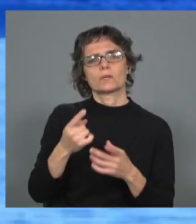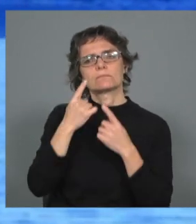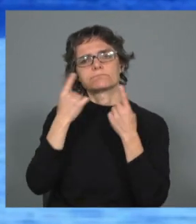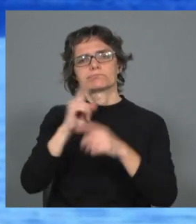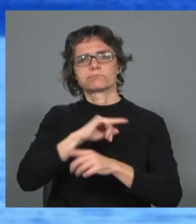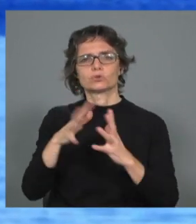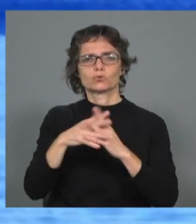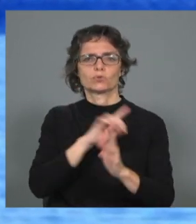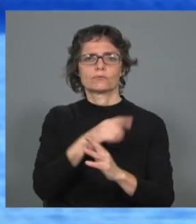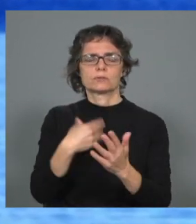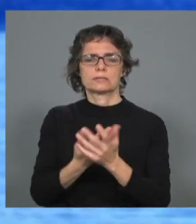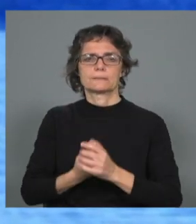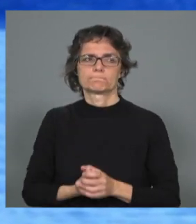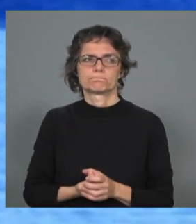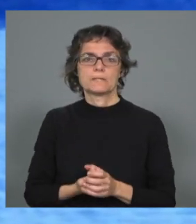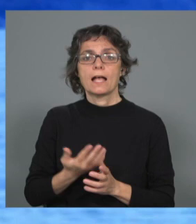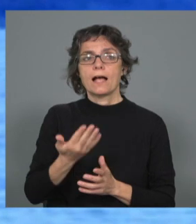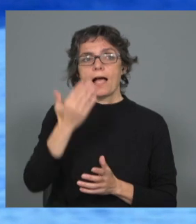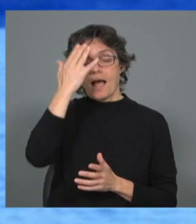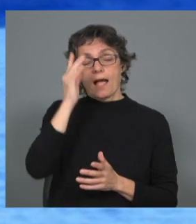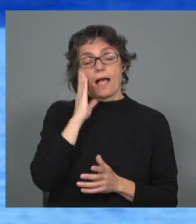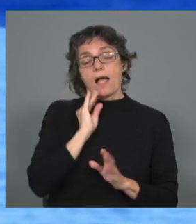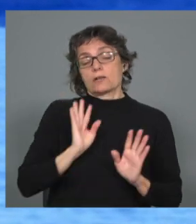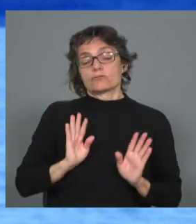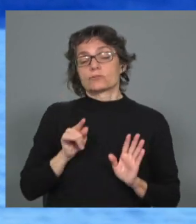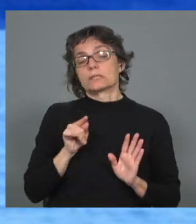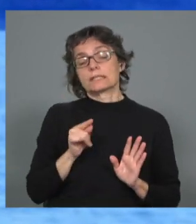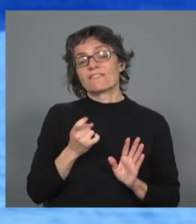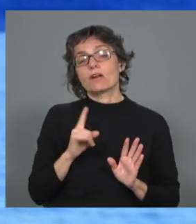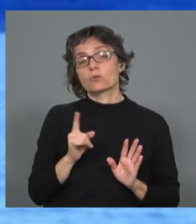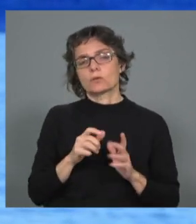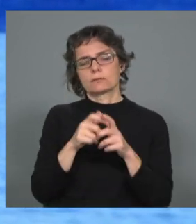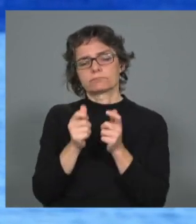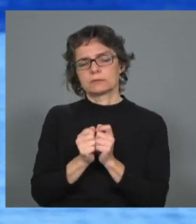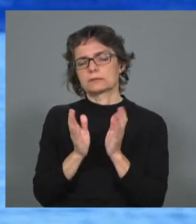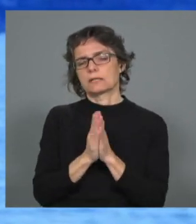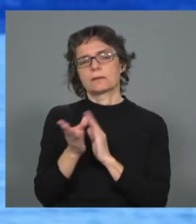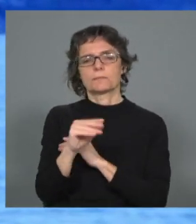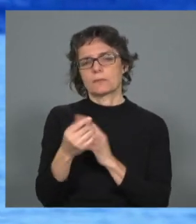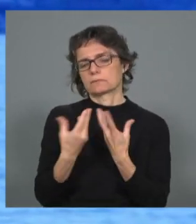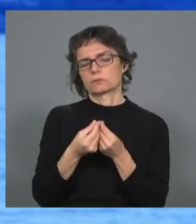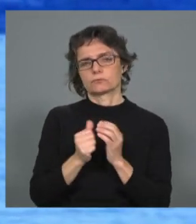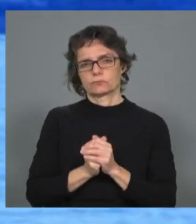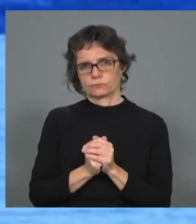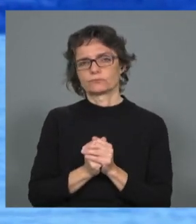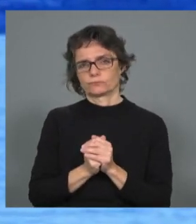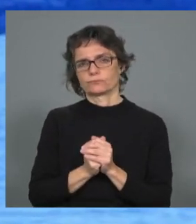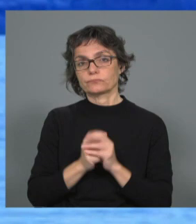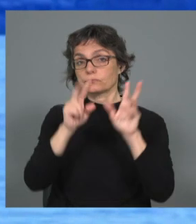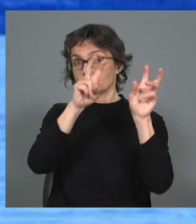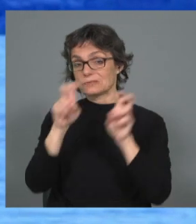E é preciso, na minha opinião, enfim, ter estes temas sempre muito presentes e muito entregues